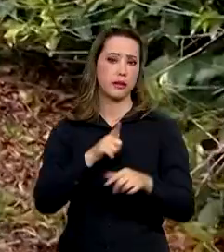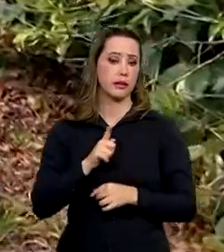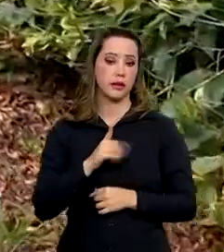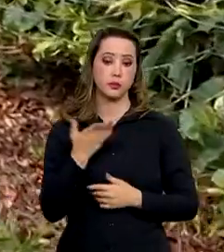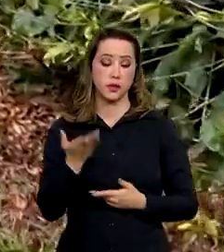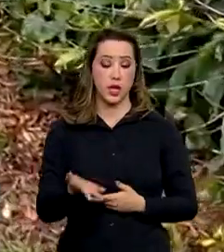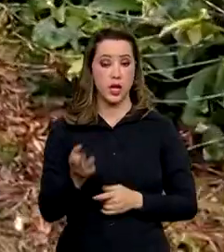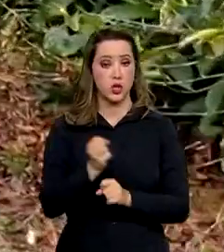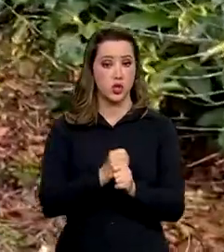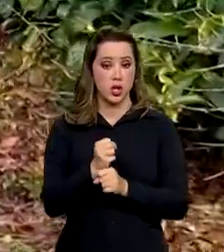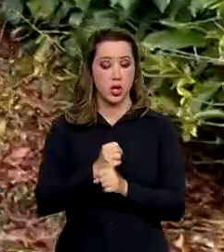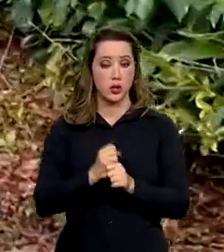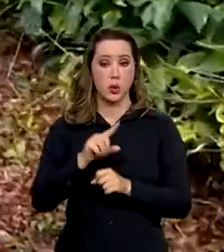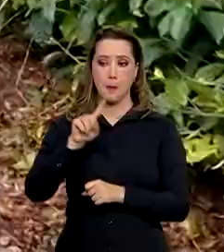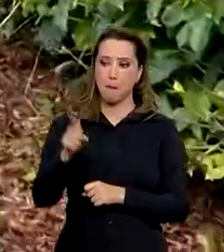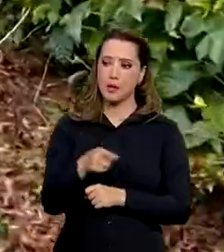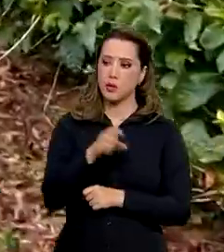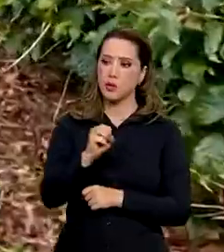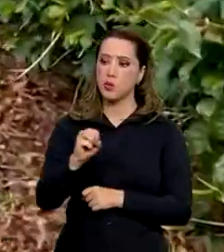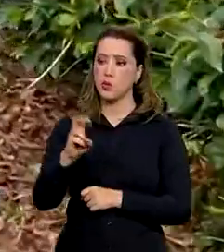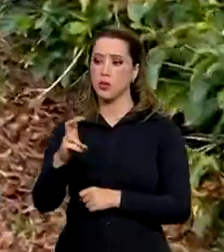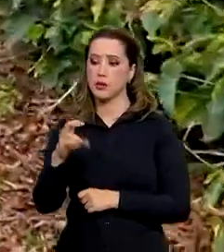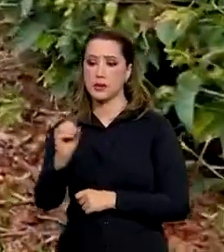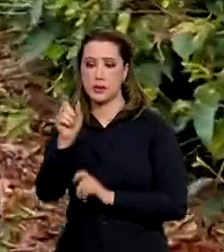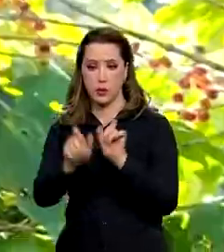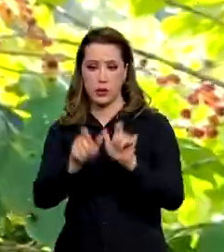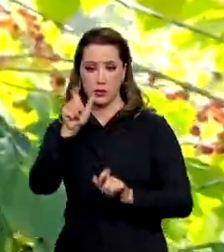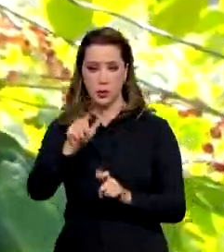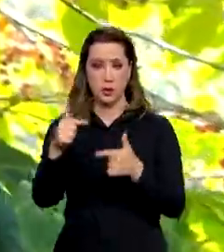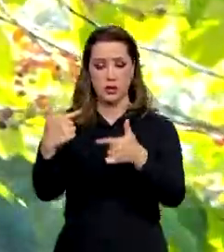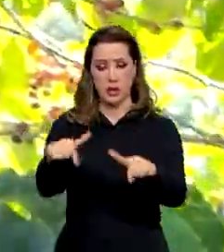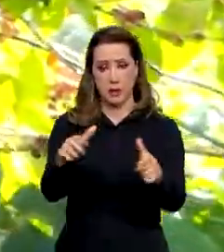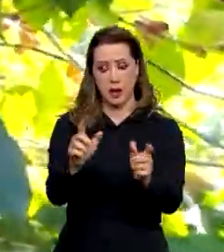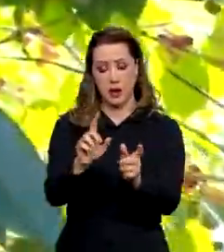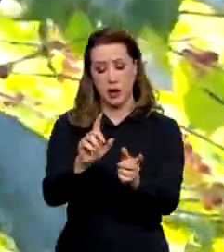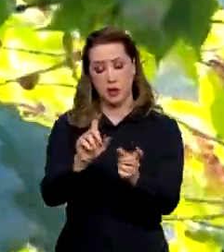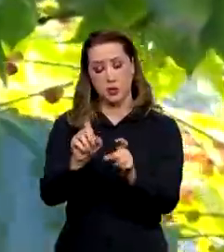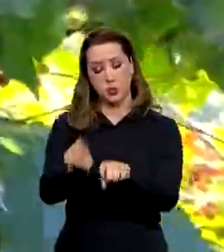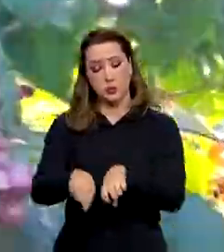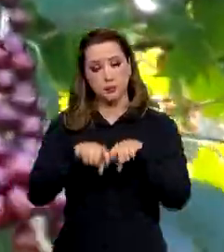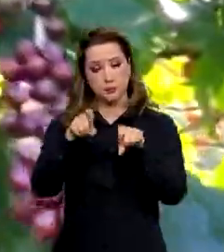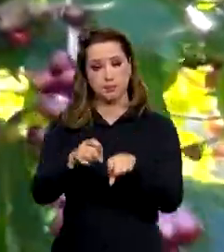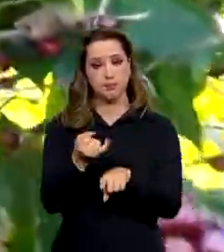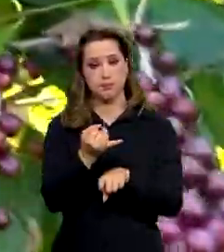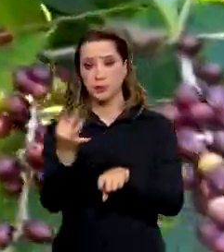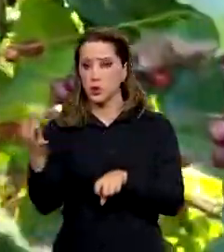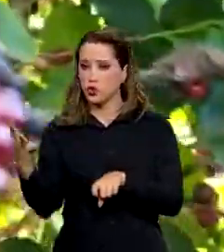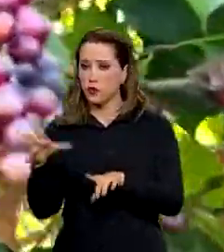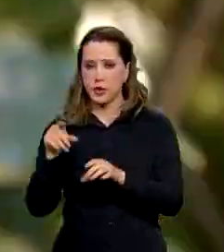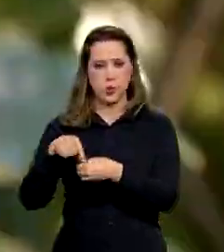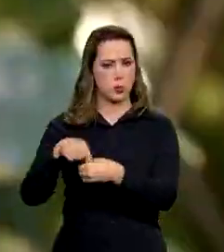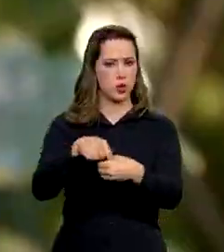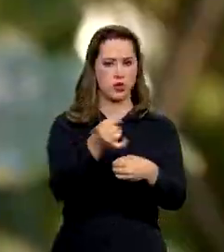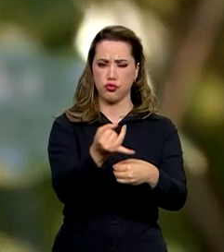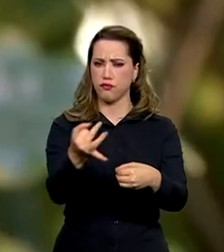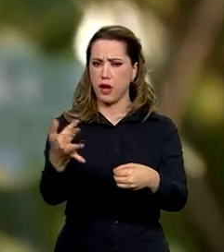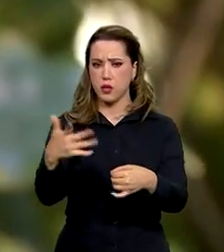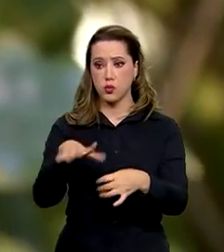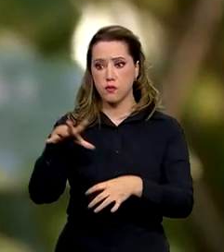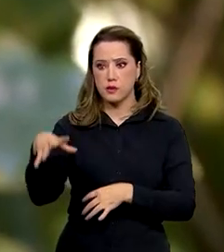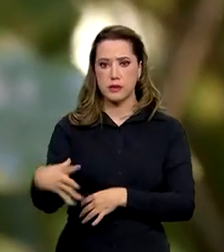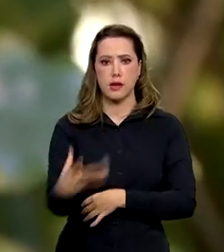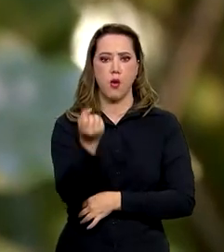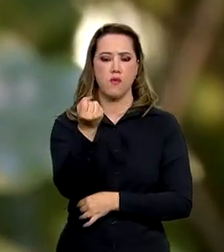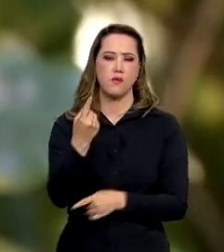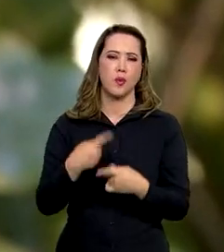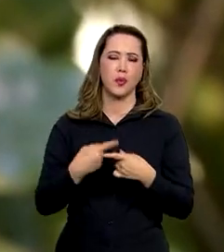Só neste ano, 1.850 trabalhadores rurais que atuavam em diversas culturas foram resgatados em